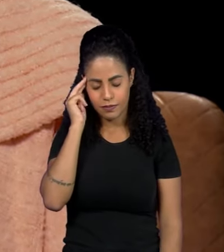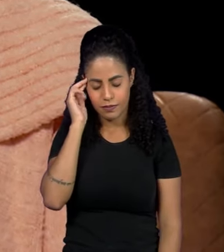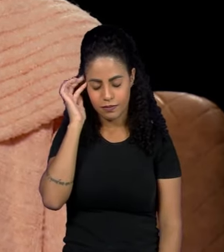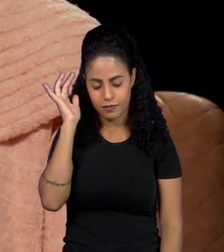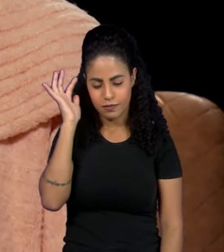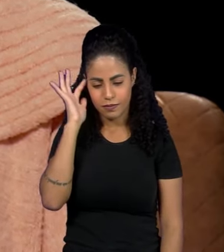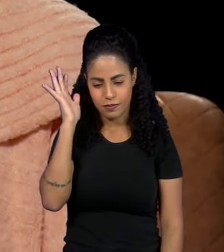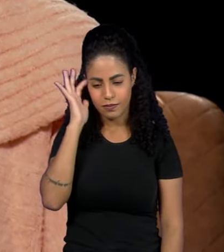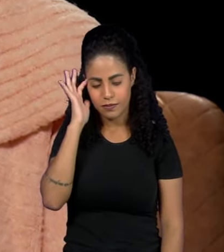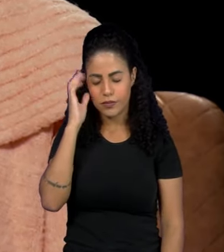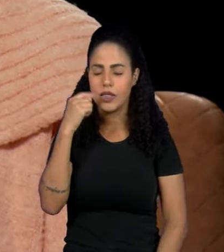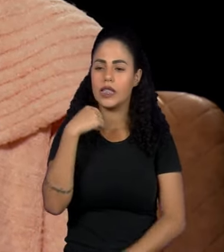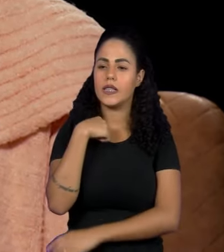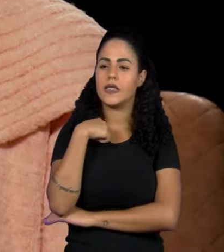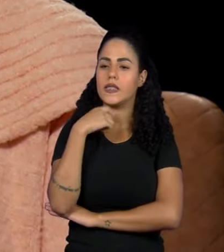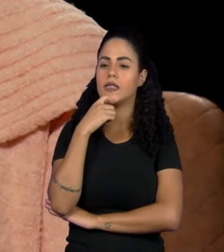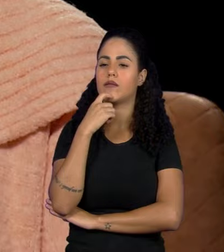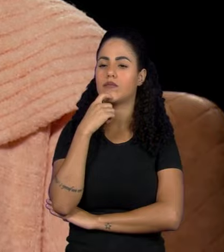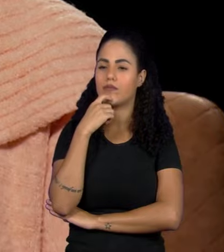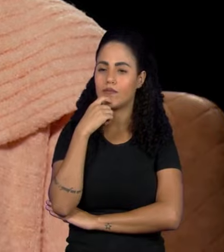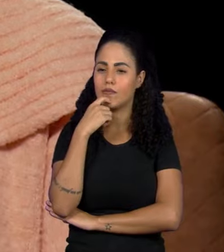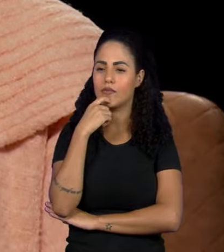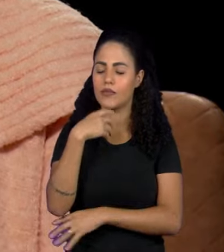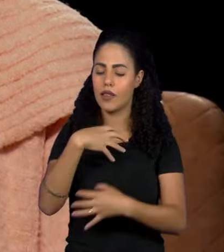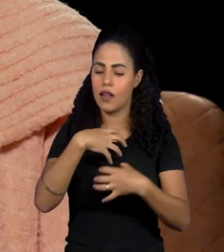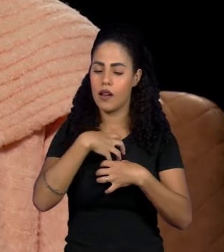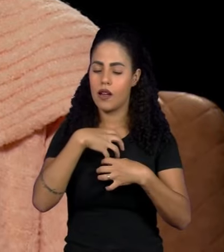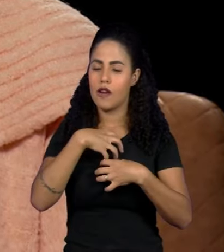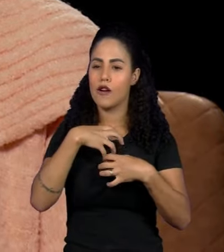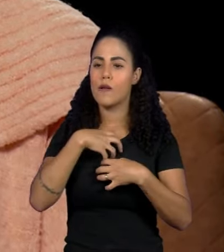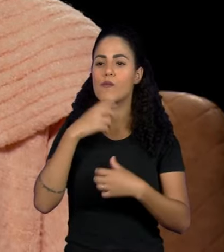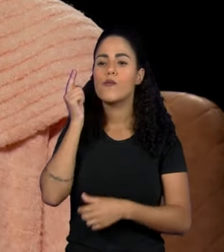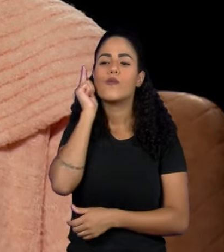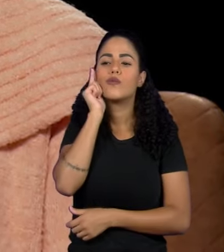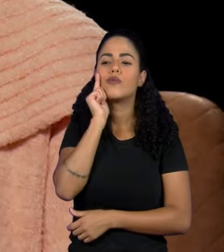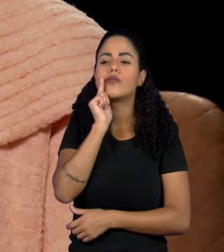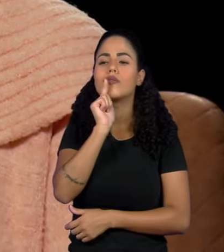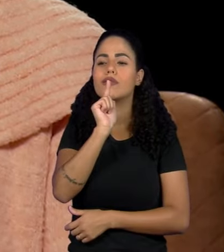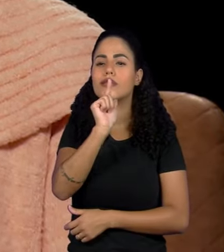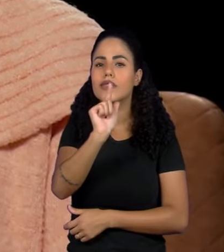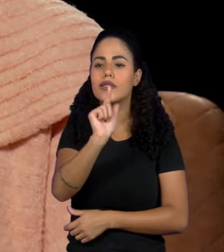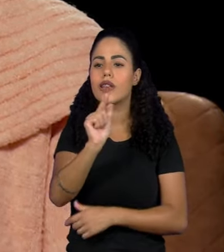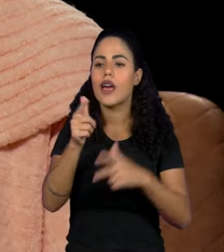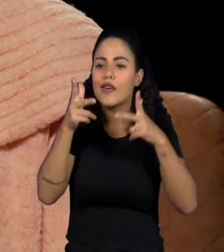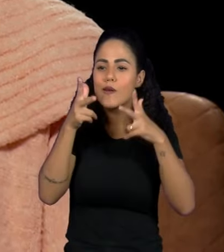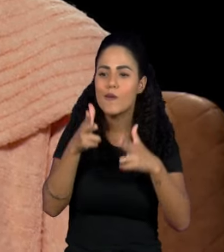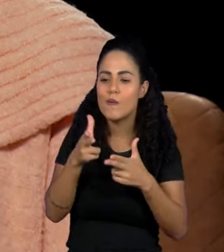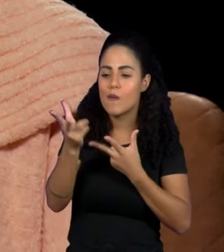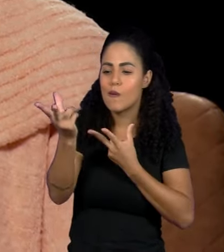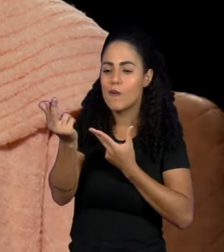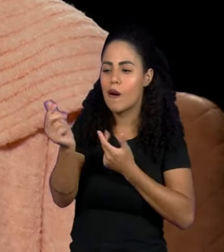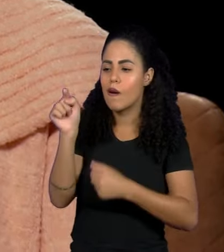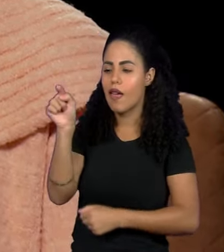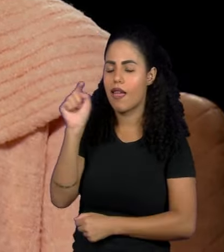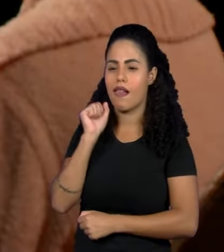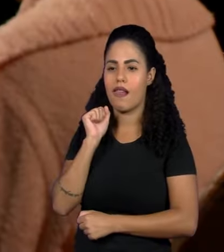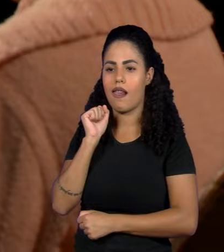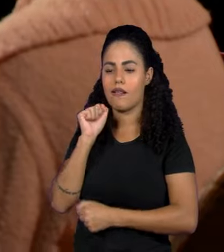que, em parte, eu consigo ser um pouco como a Glauce quando eu faço